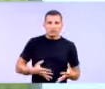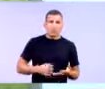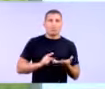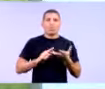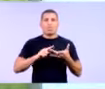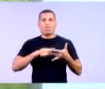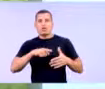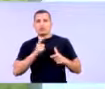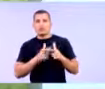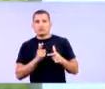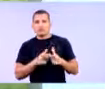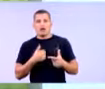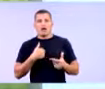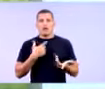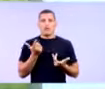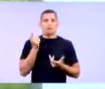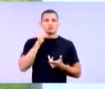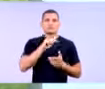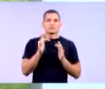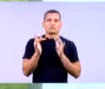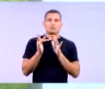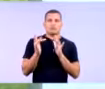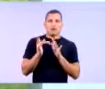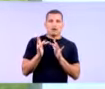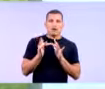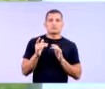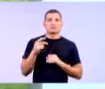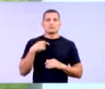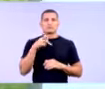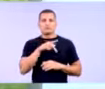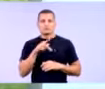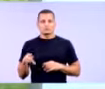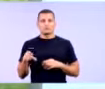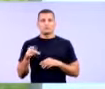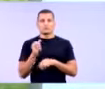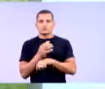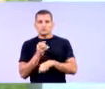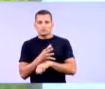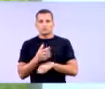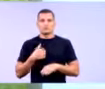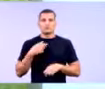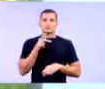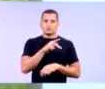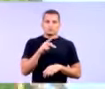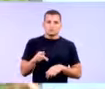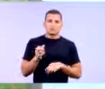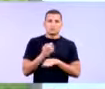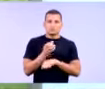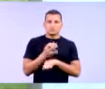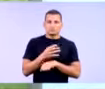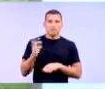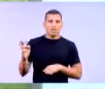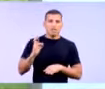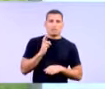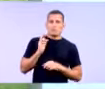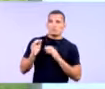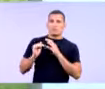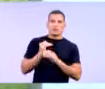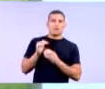dizer, eu não consigo contato com meu professor orientador não me responde os e-mails,